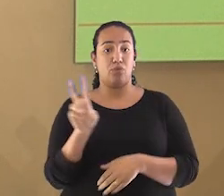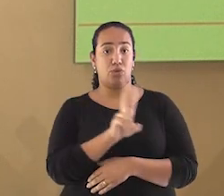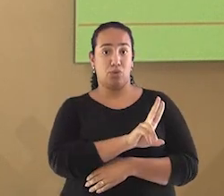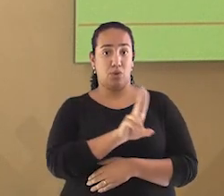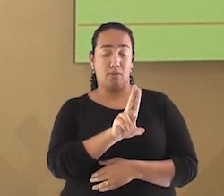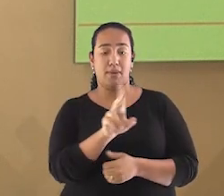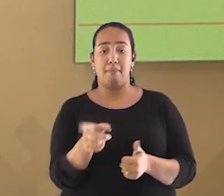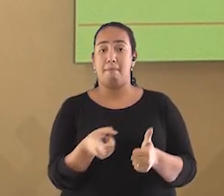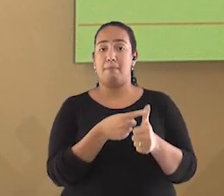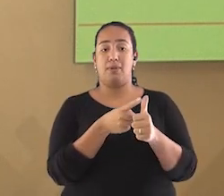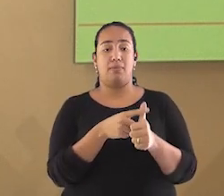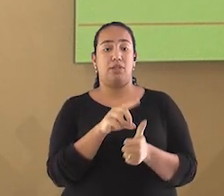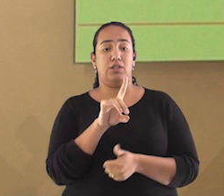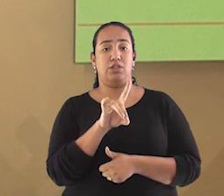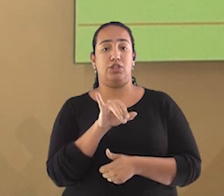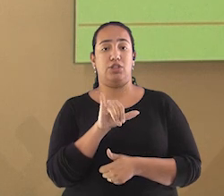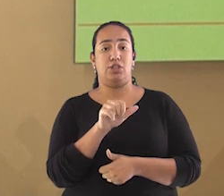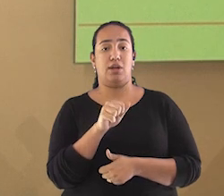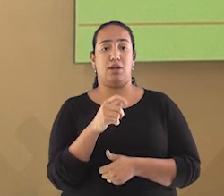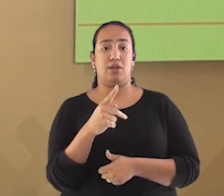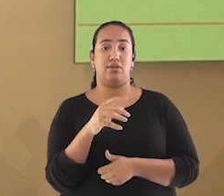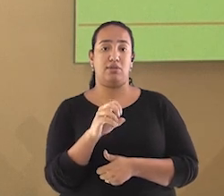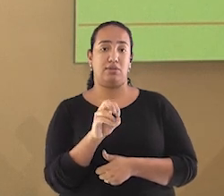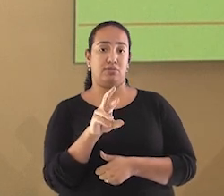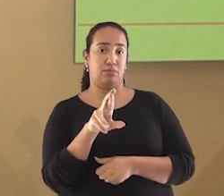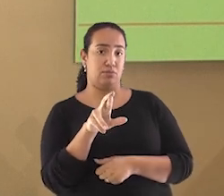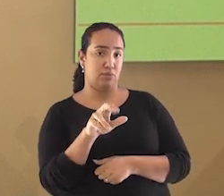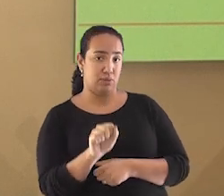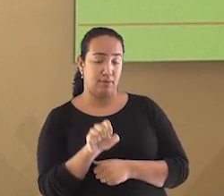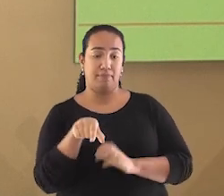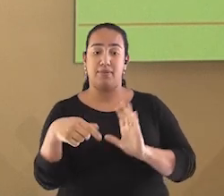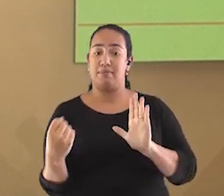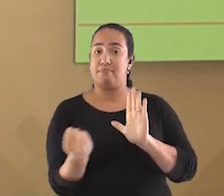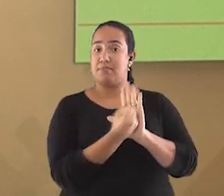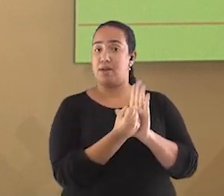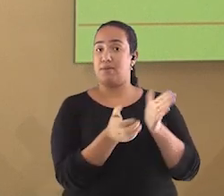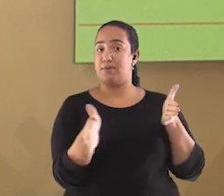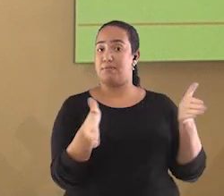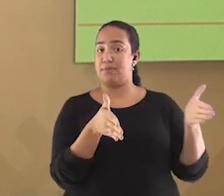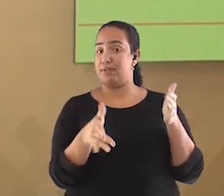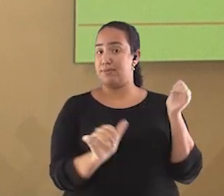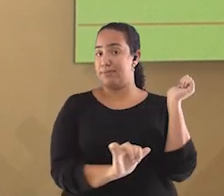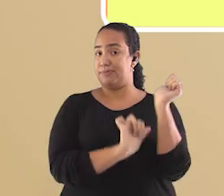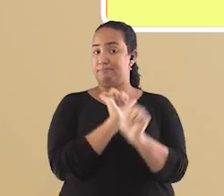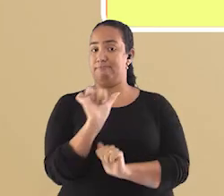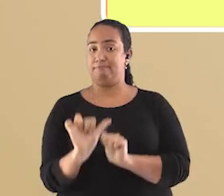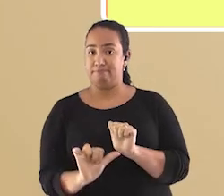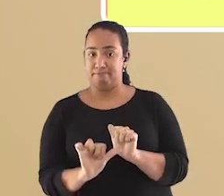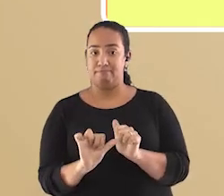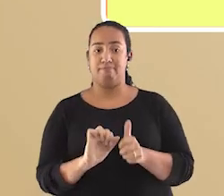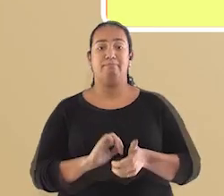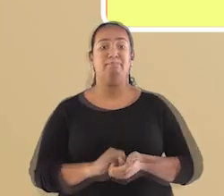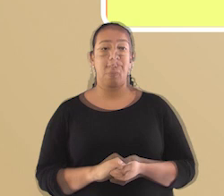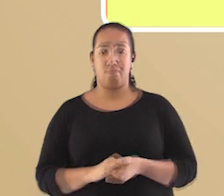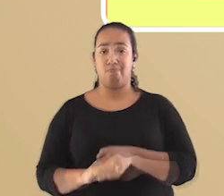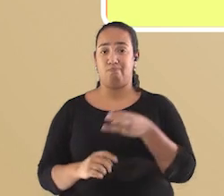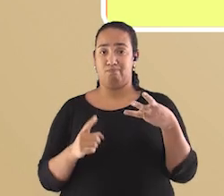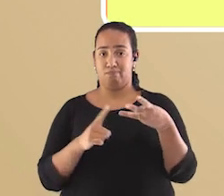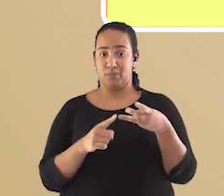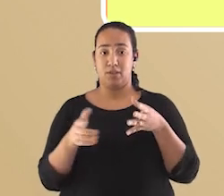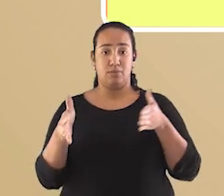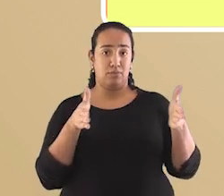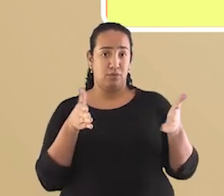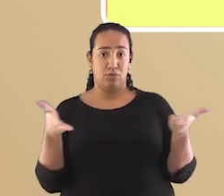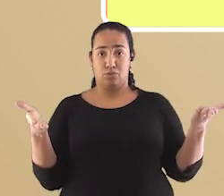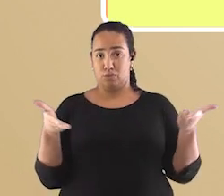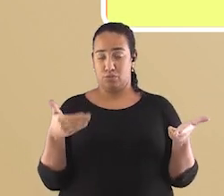diáspora grega e marcou a transição do período pré-homérico para o período homérico. O terceiro período